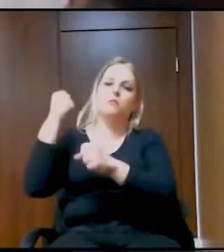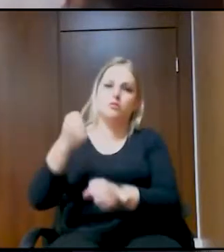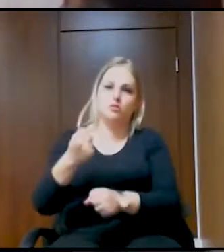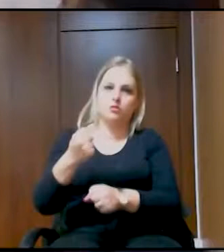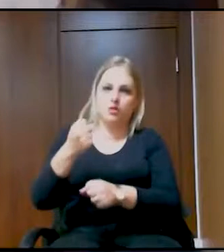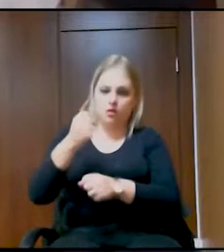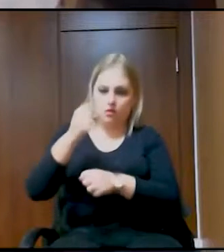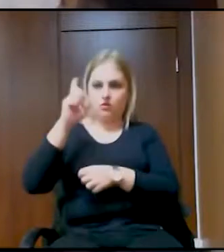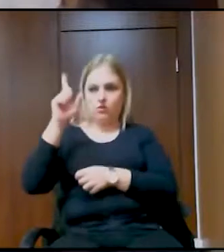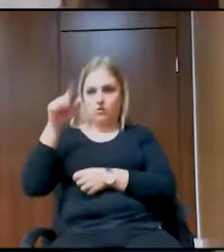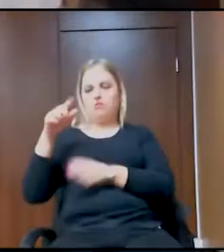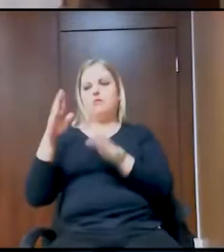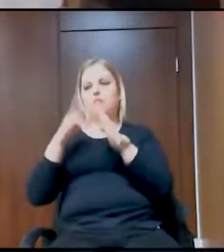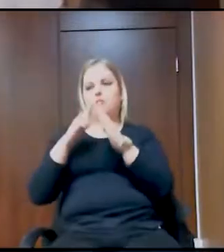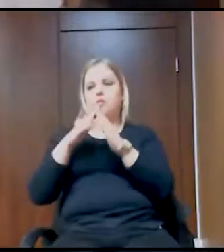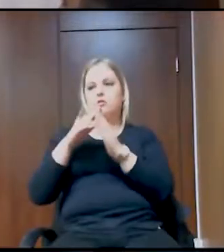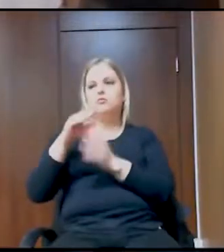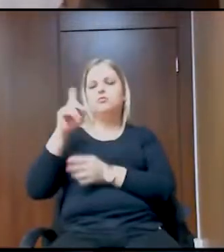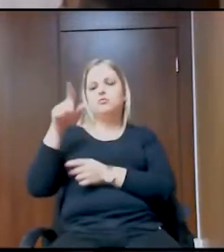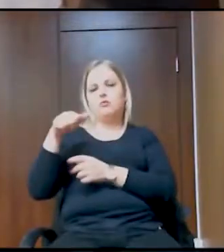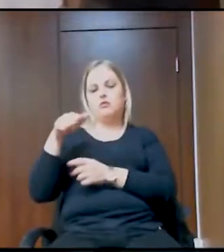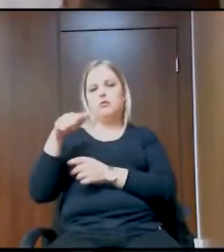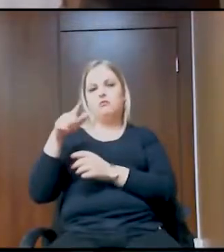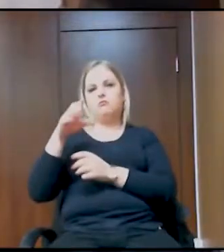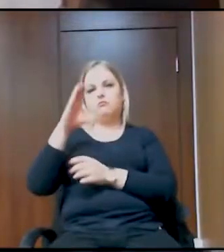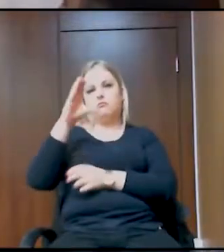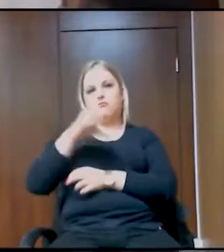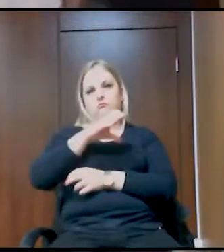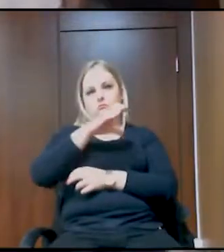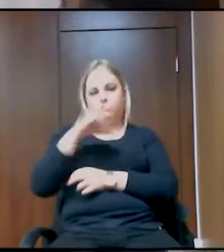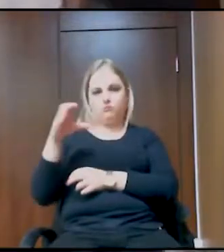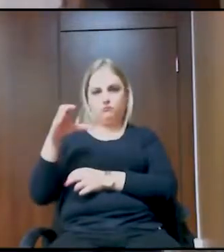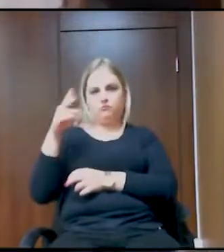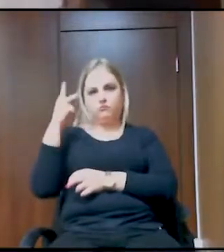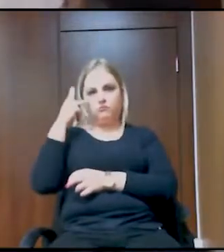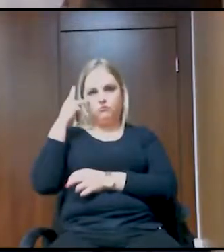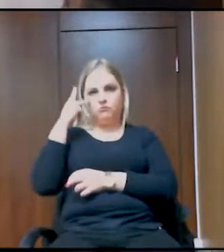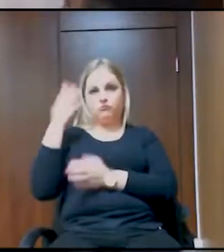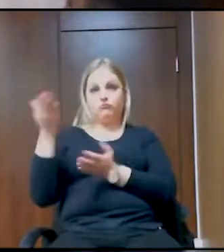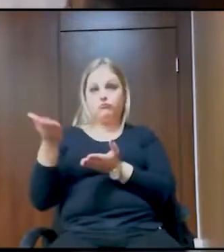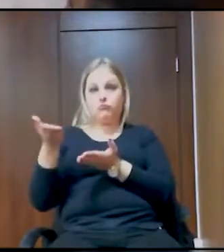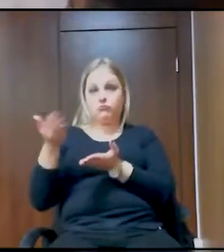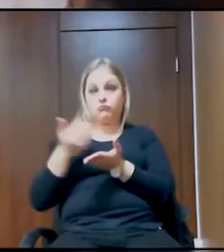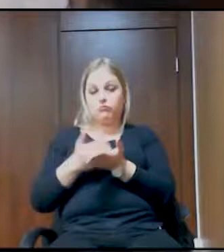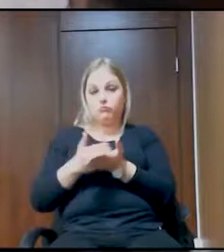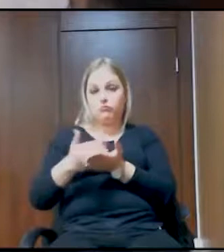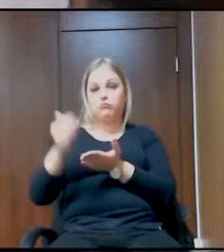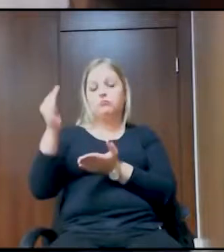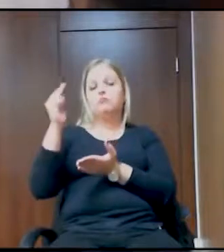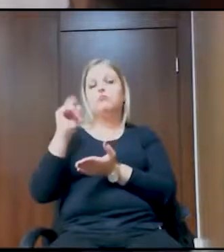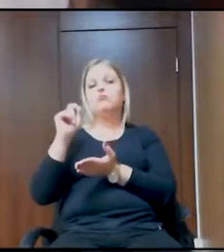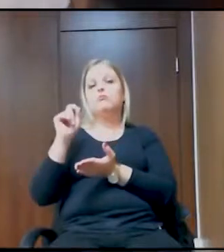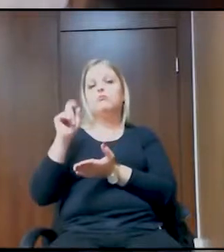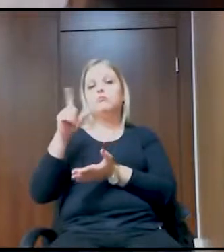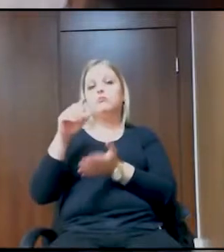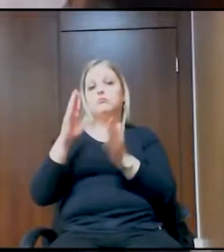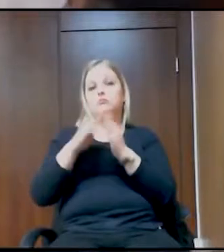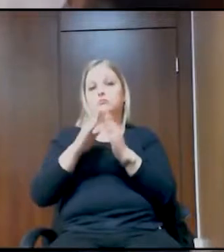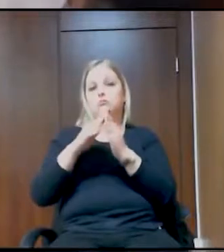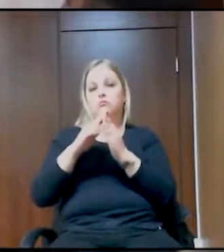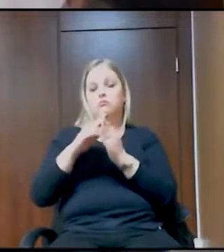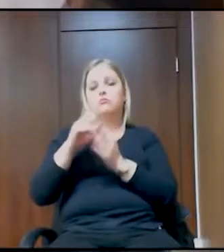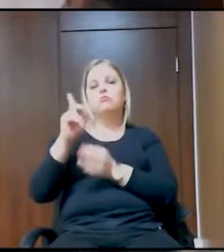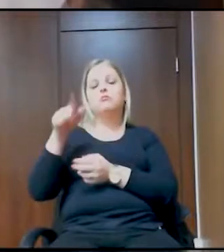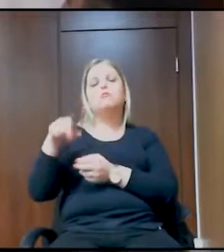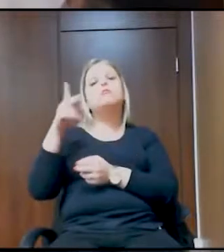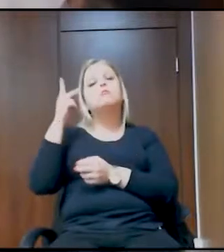São Paulo. Nós estamos começando a fazer, retomar um trabalho da moradia na Arquidiocese de